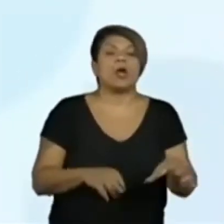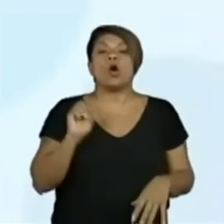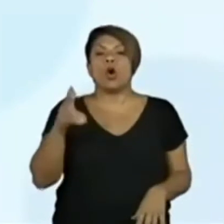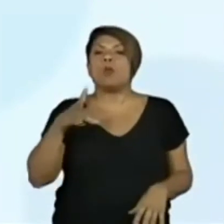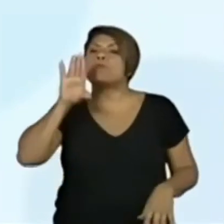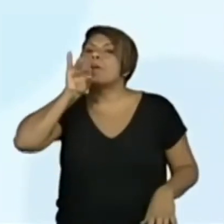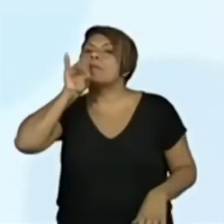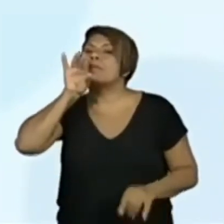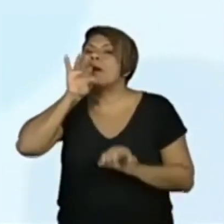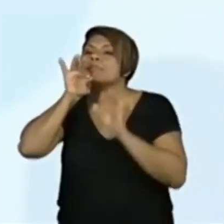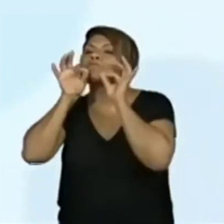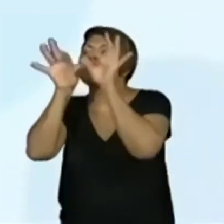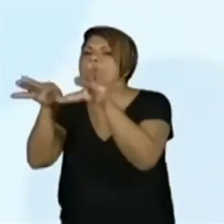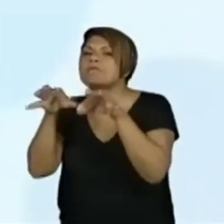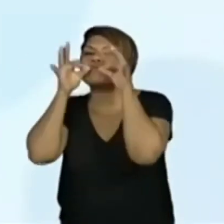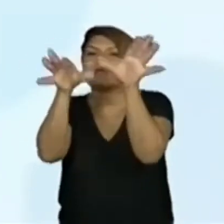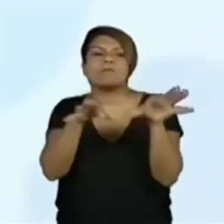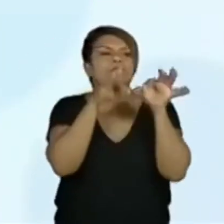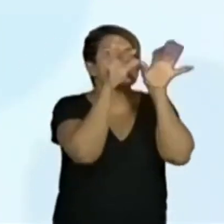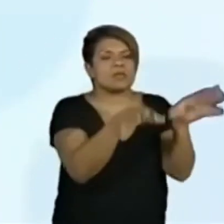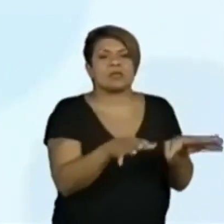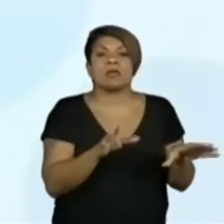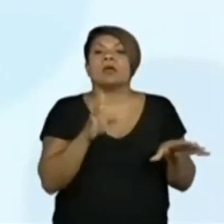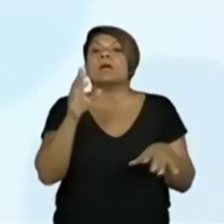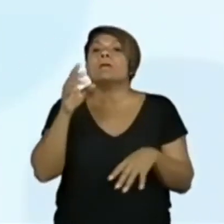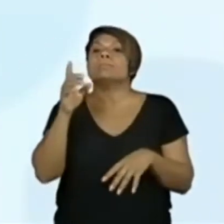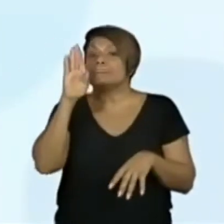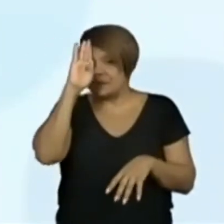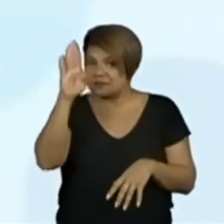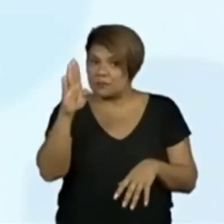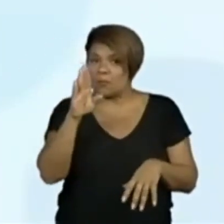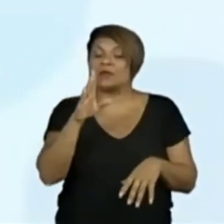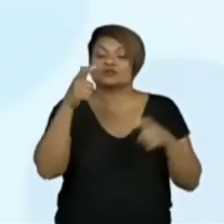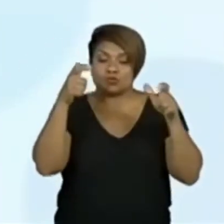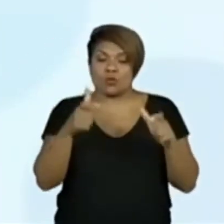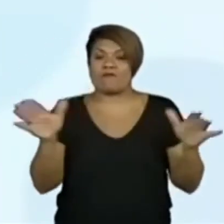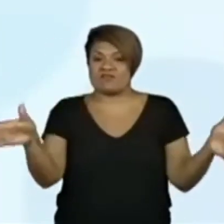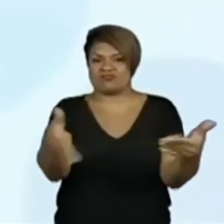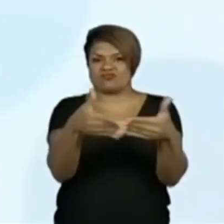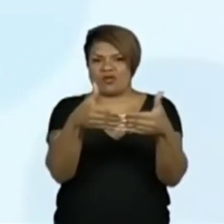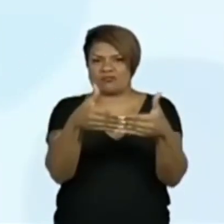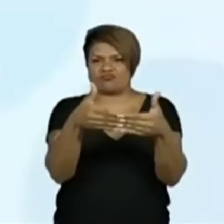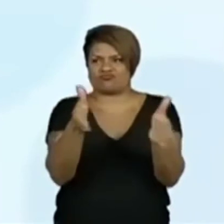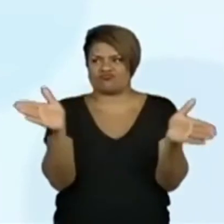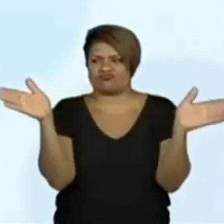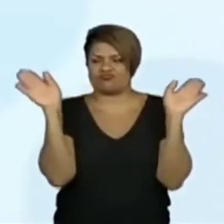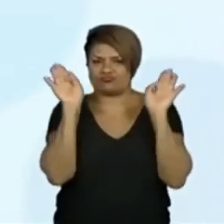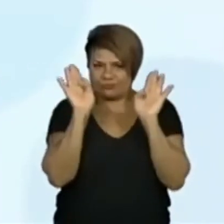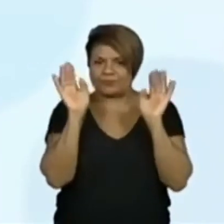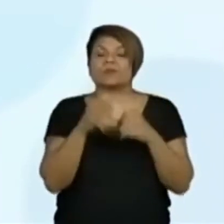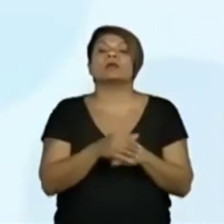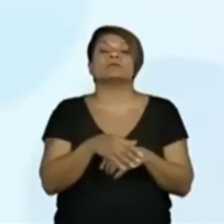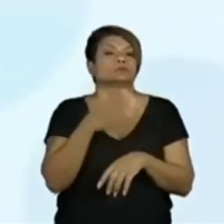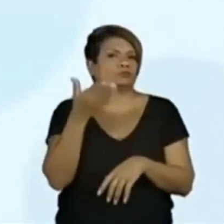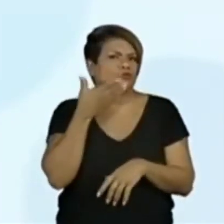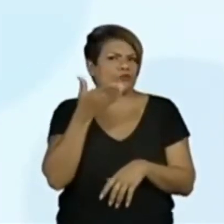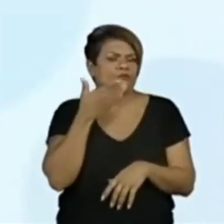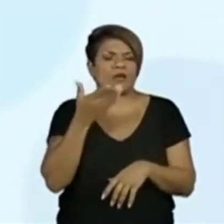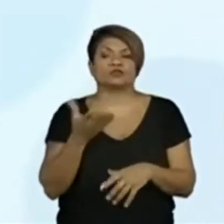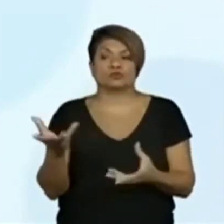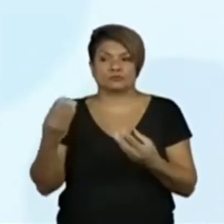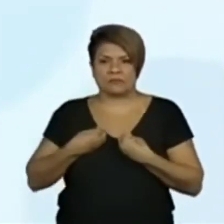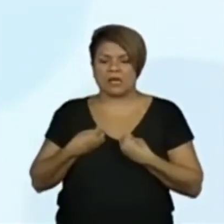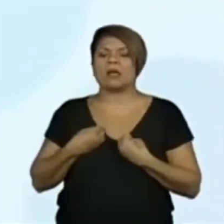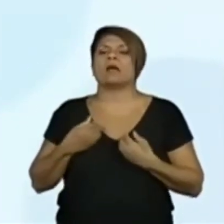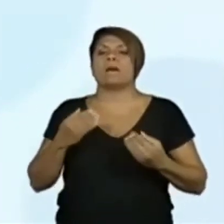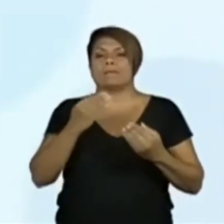fala, especialmente em ambientes fechados. Facilita o aparecimento de doenças como a pneumonia e diarreias